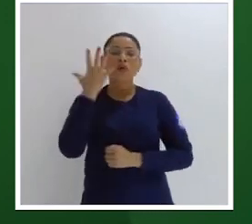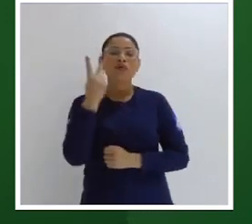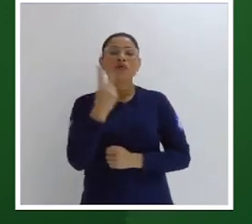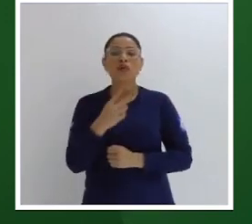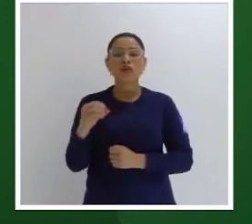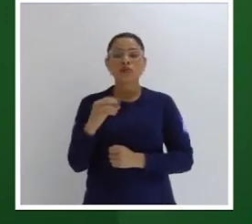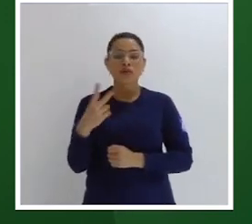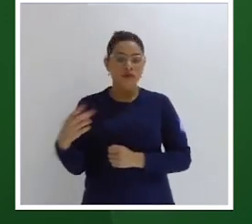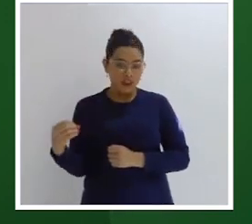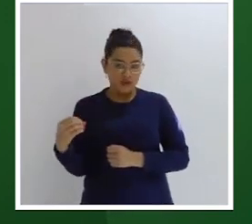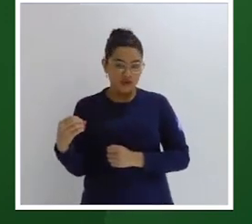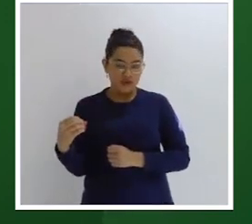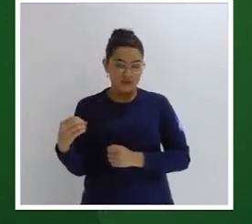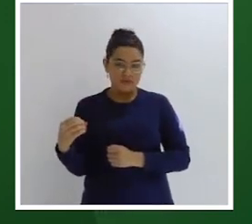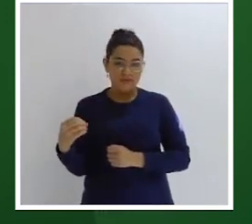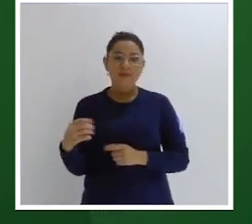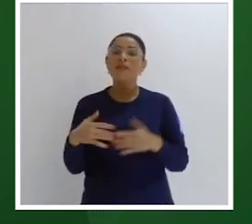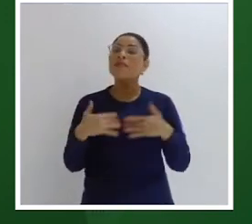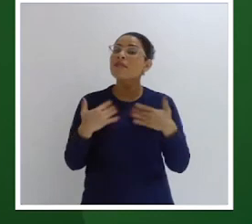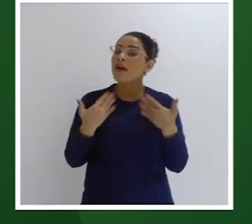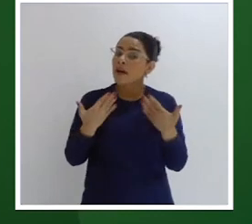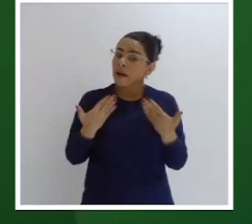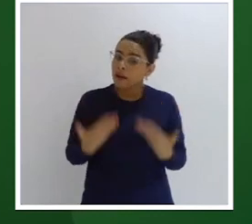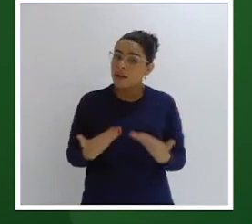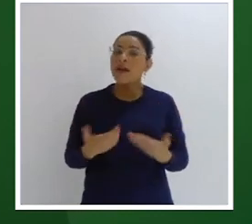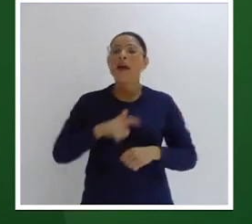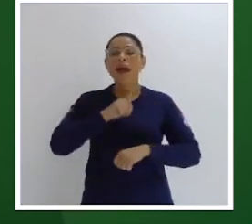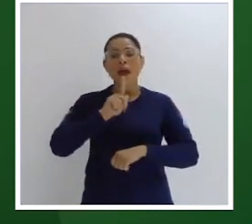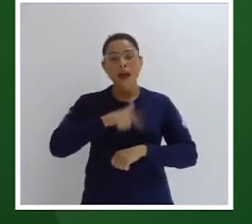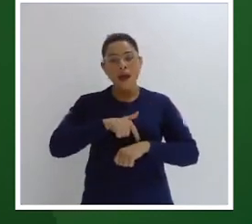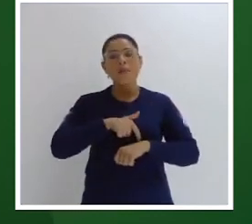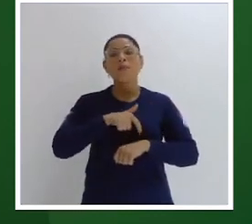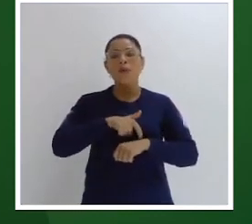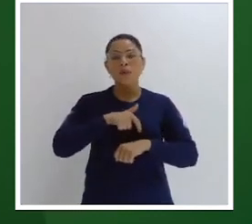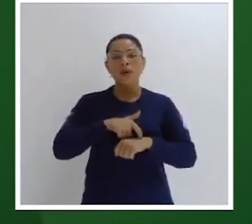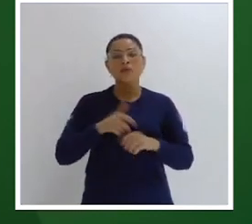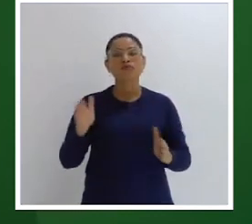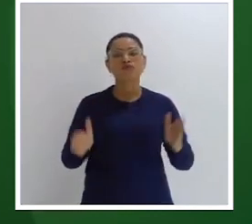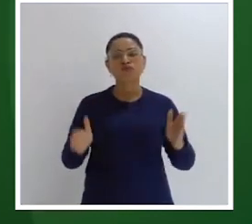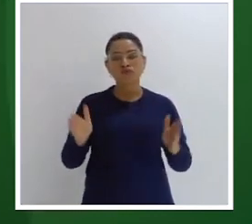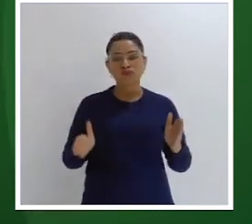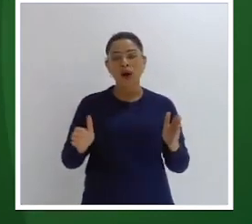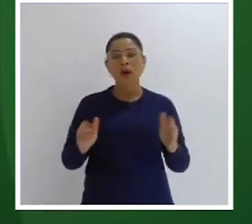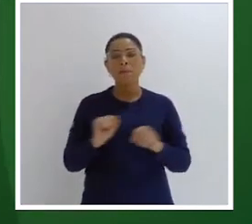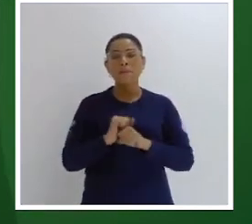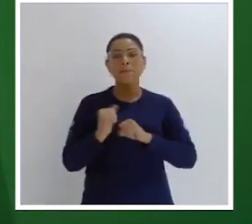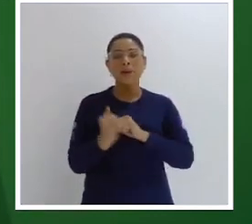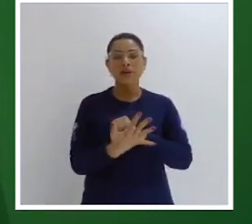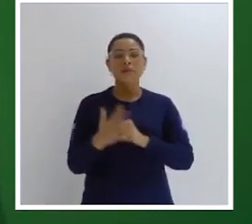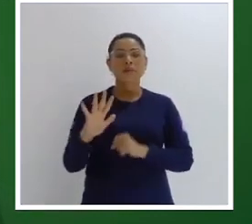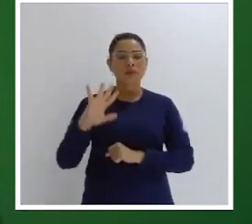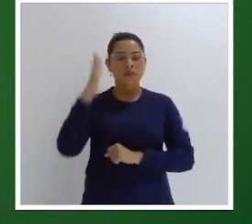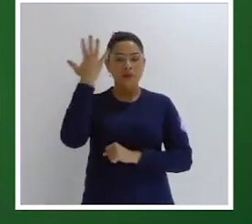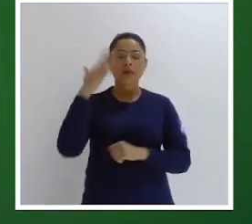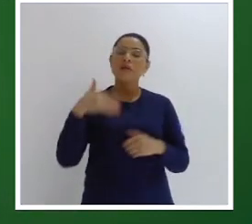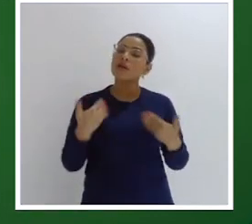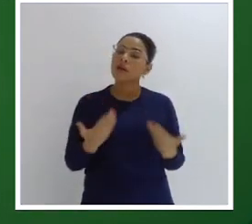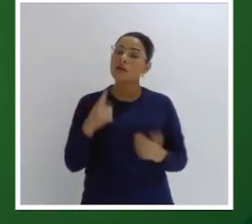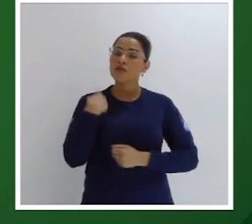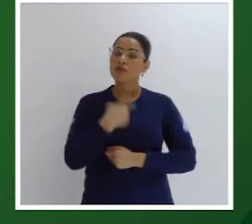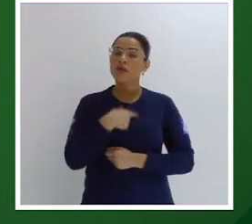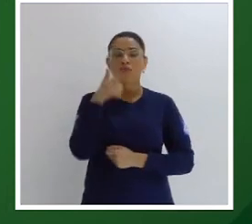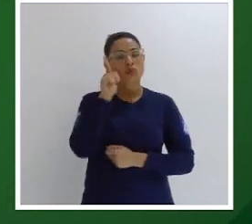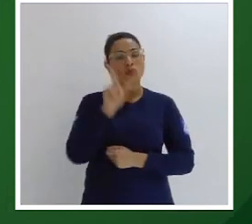ano de 2020 e aí é justamente o ano que vem a pandemia e nós não conseguimos